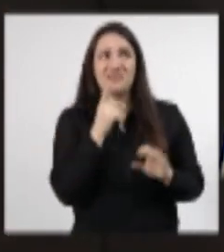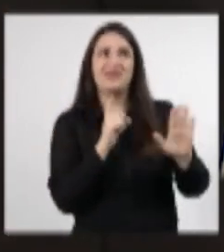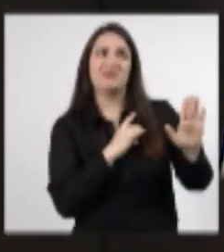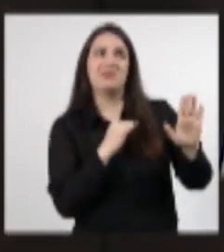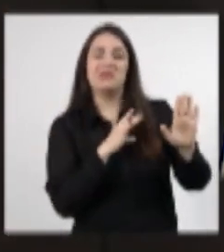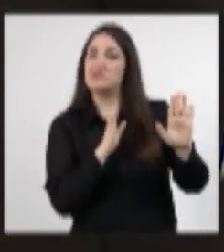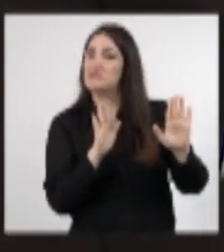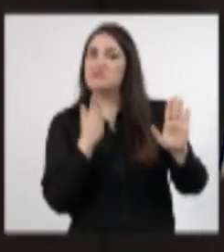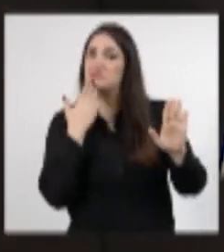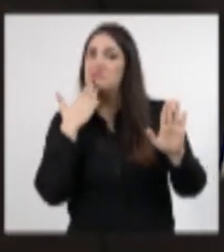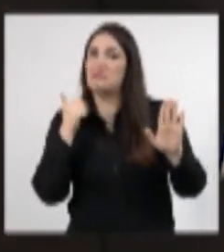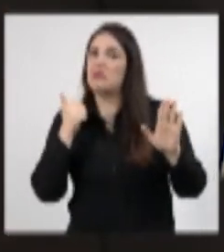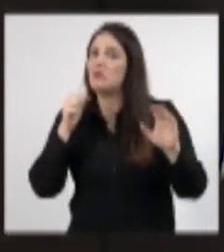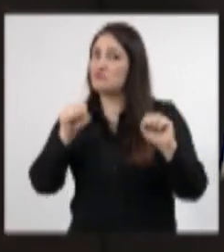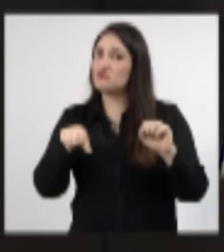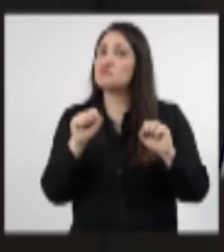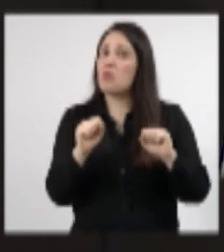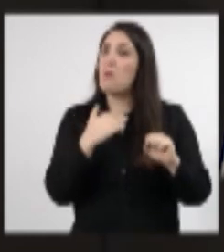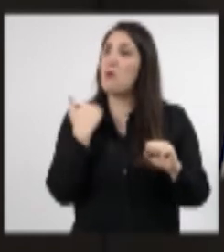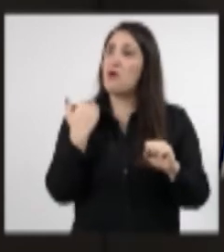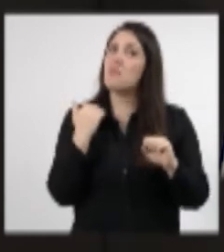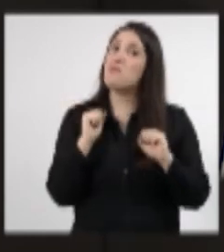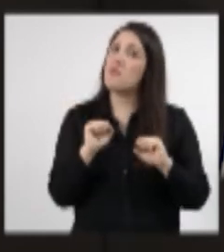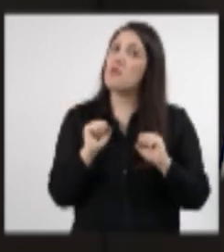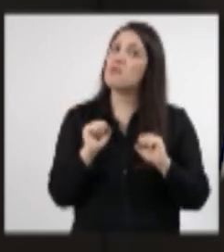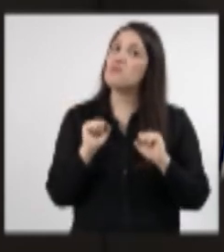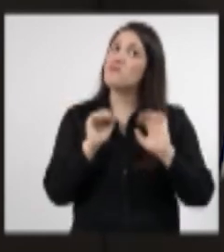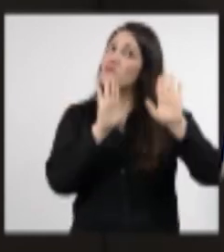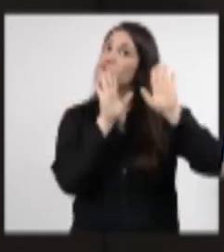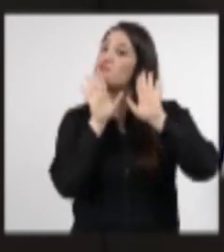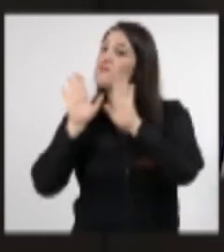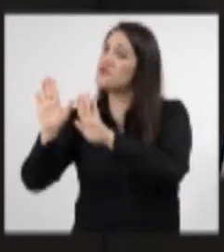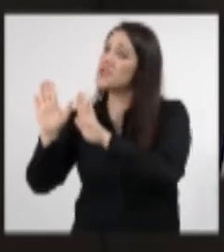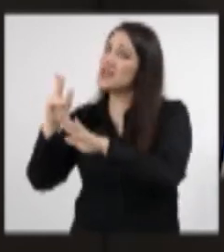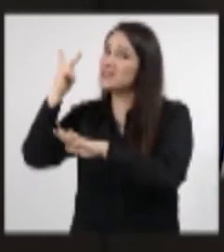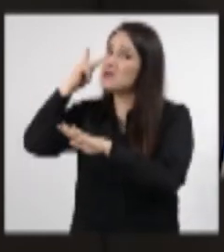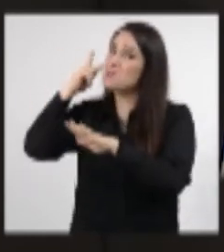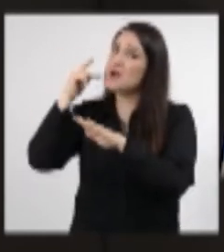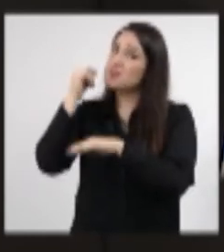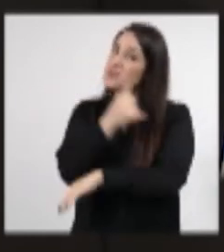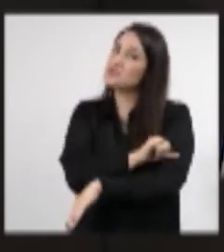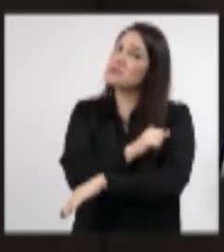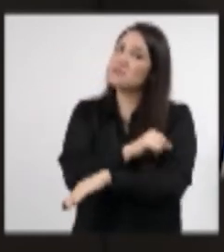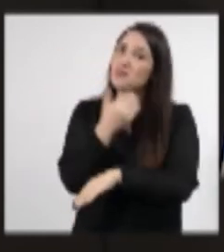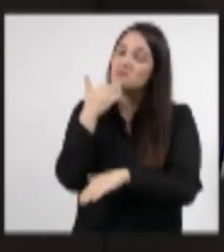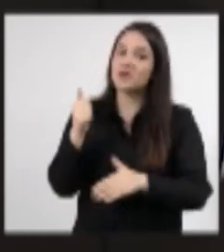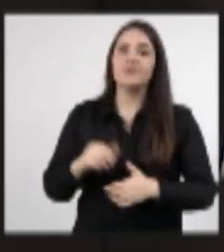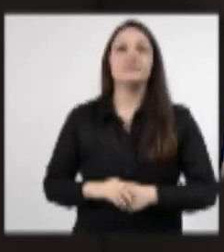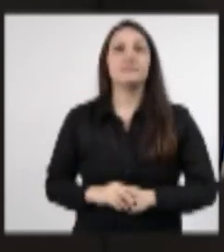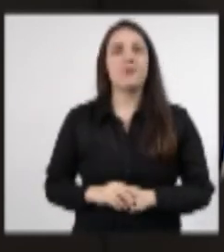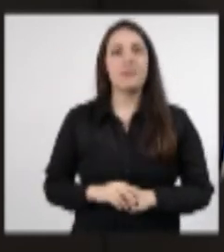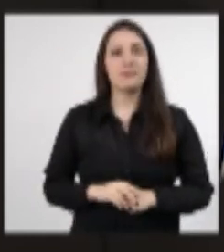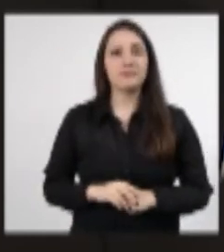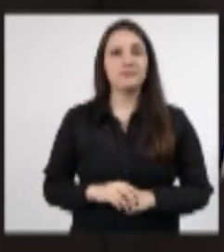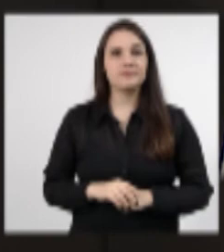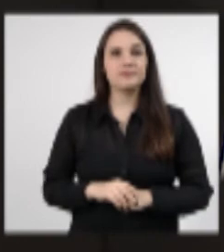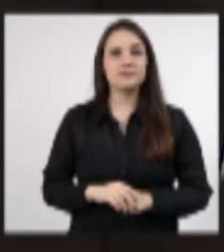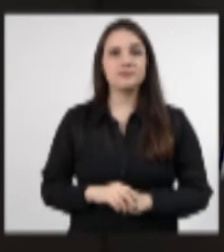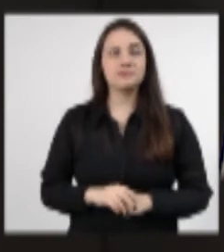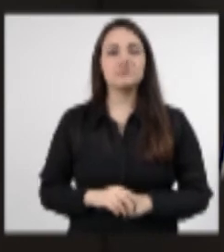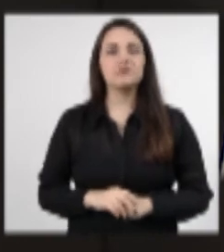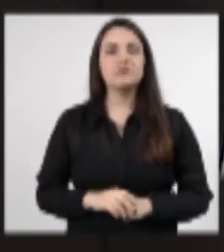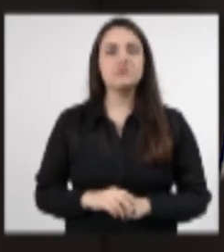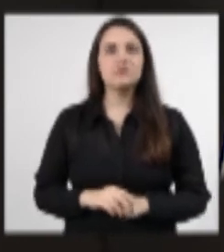porque aqui a probabilidade de elucidação é muito maior do que outros estados, então a gente deixa também essa mensagem. Tivemos um